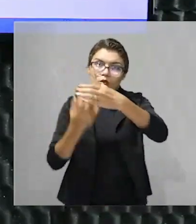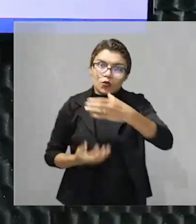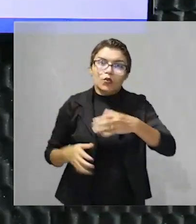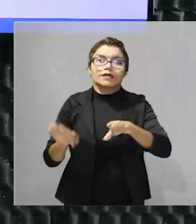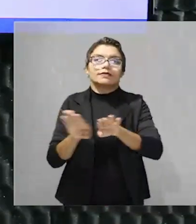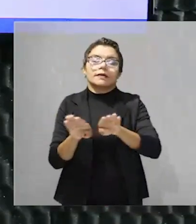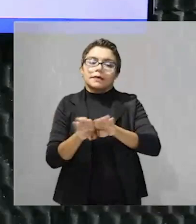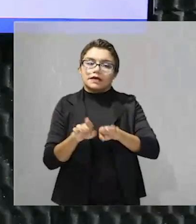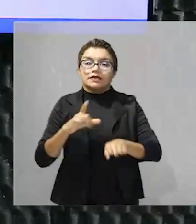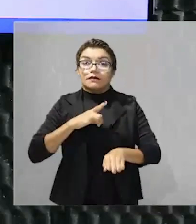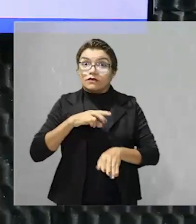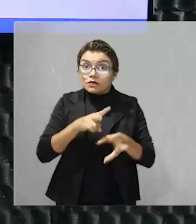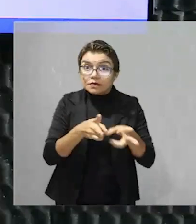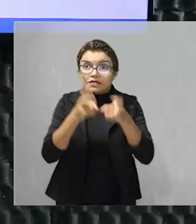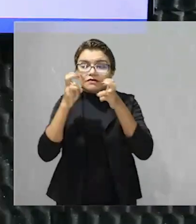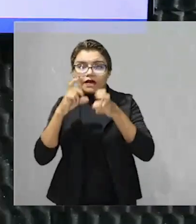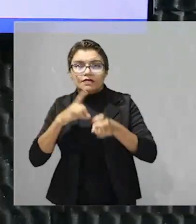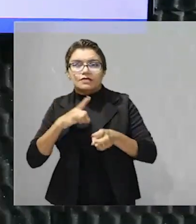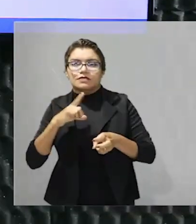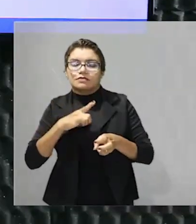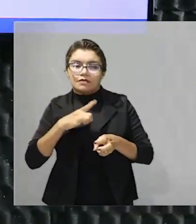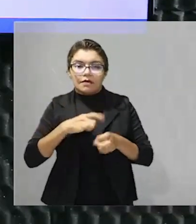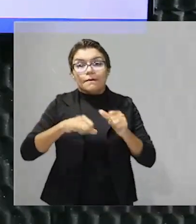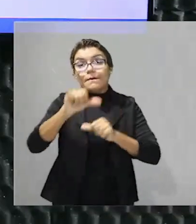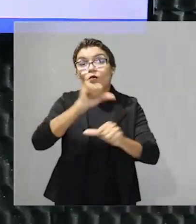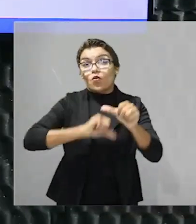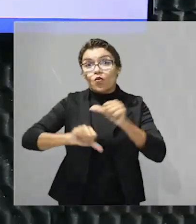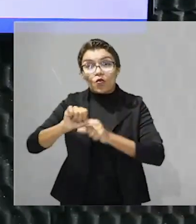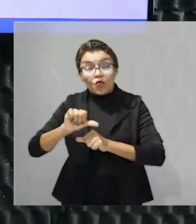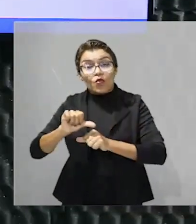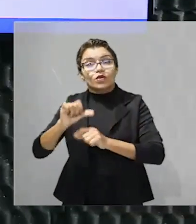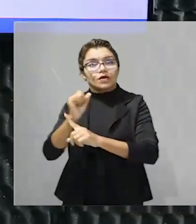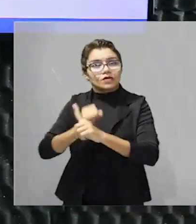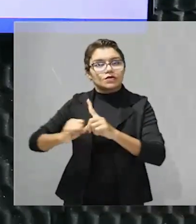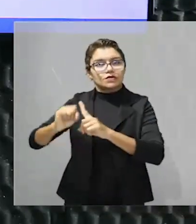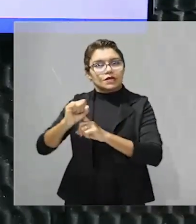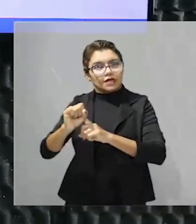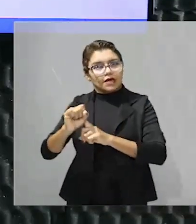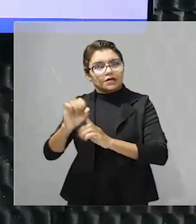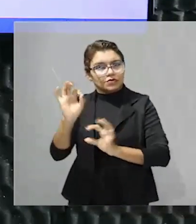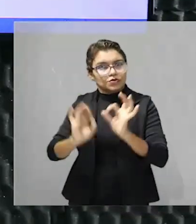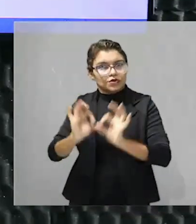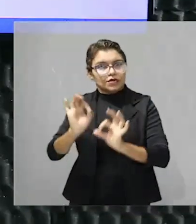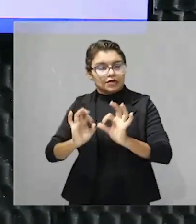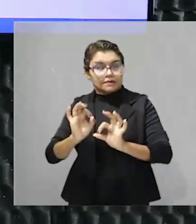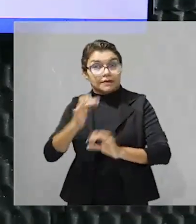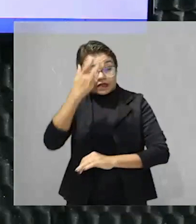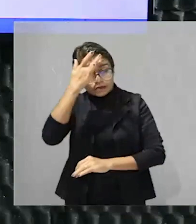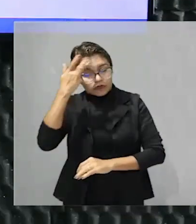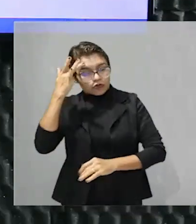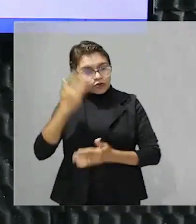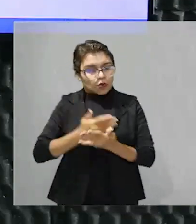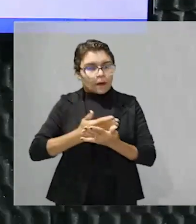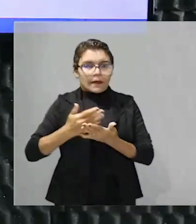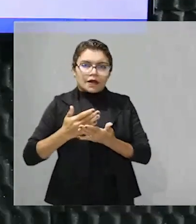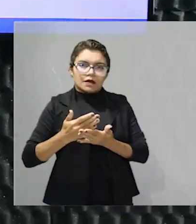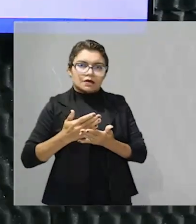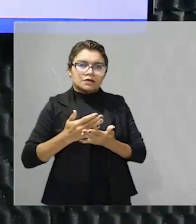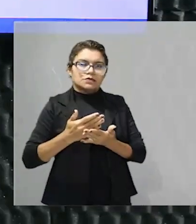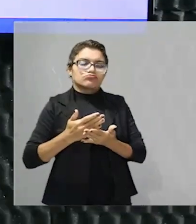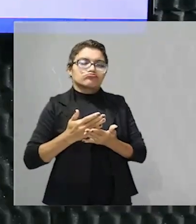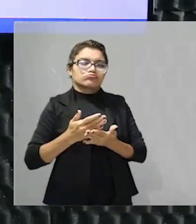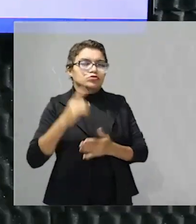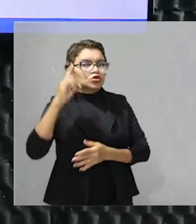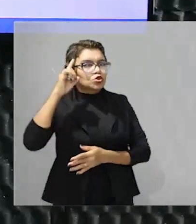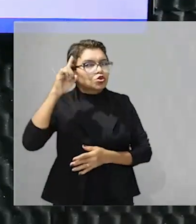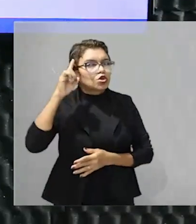isso modifica a organização social, como a sociedade se organiza. As pessoas começam a programar o seu dia a dia para que elas possam